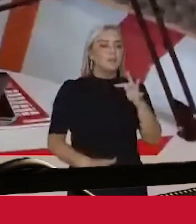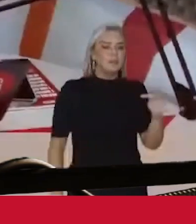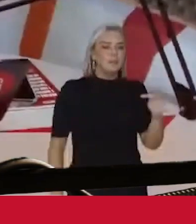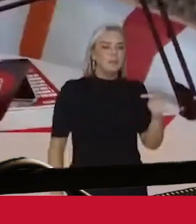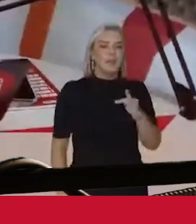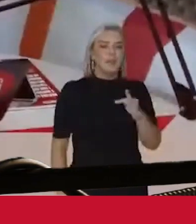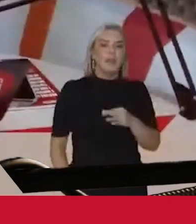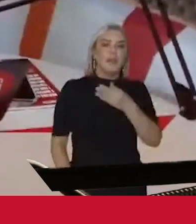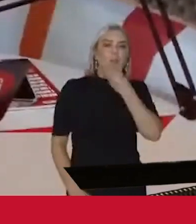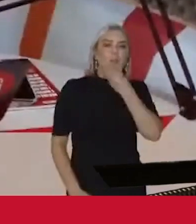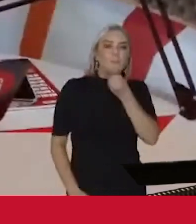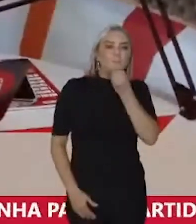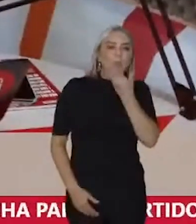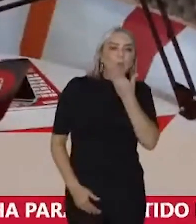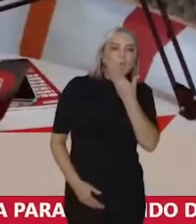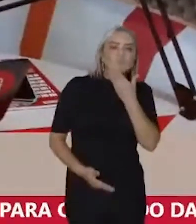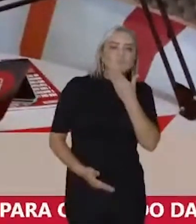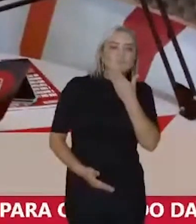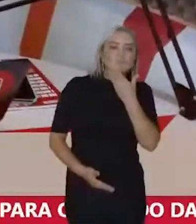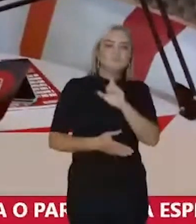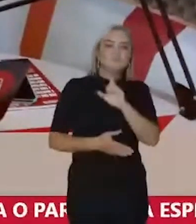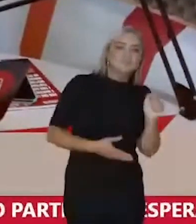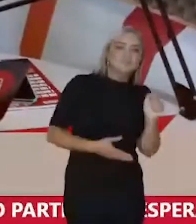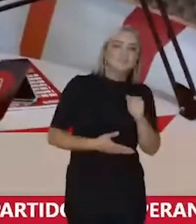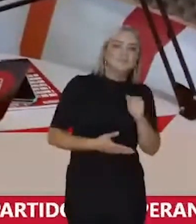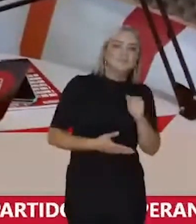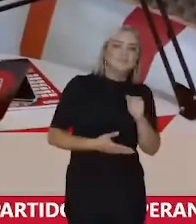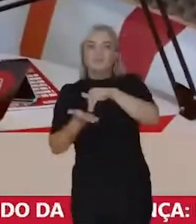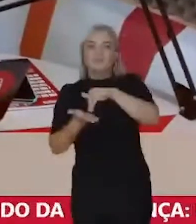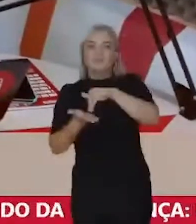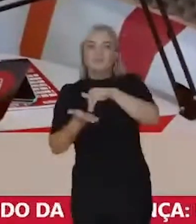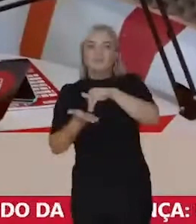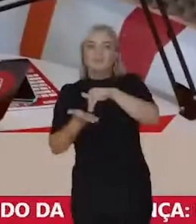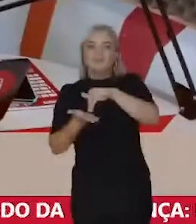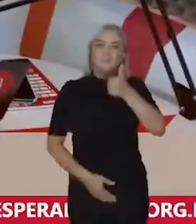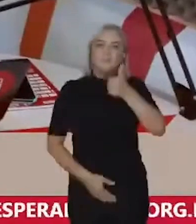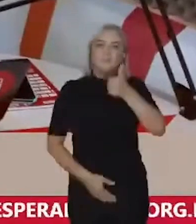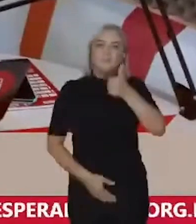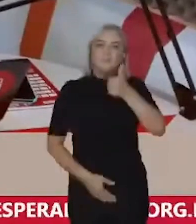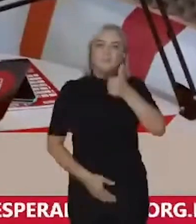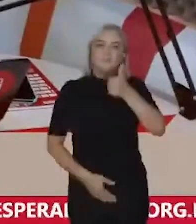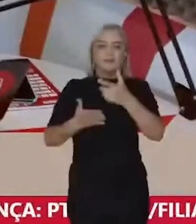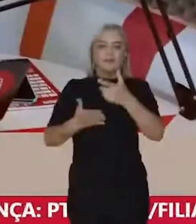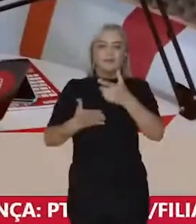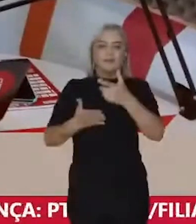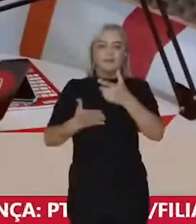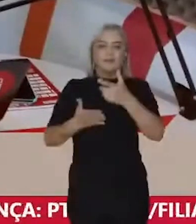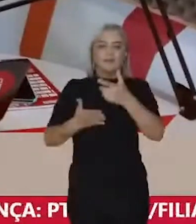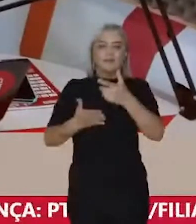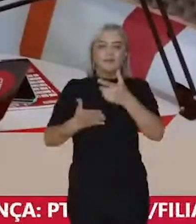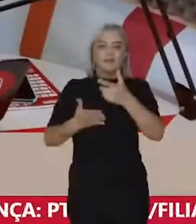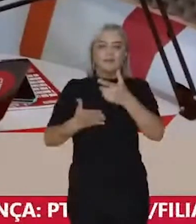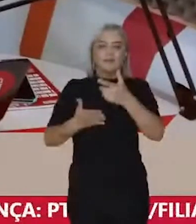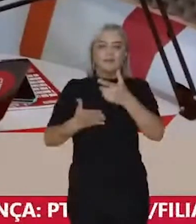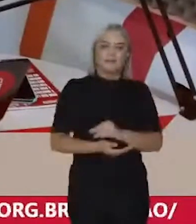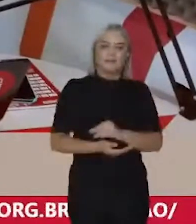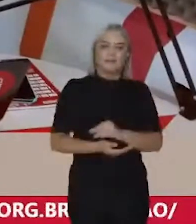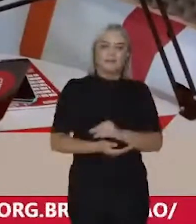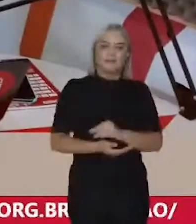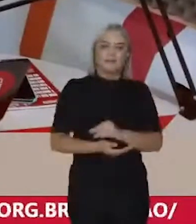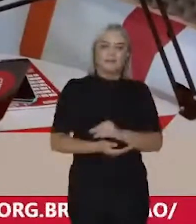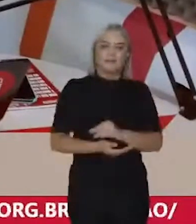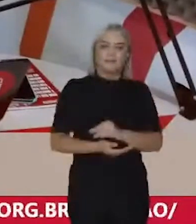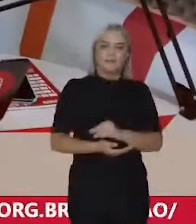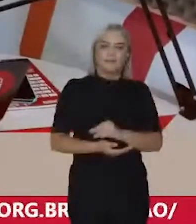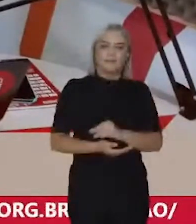Bom dia, secretário, seja muito bem-vindo. Aqui é a sua primeira participação no Jornal Rádio PT. Bom dia, Amanda. Para mim é